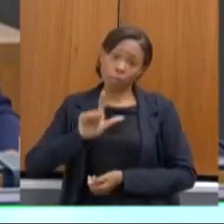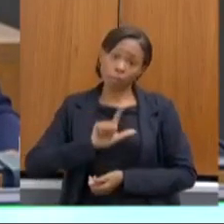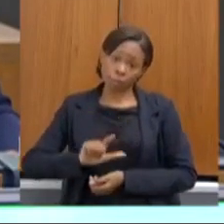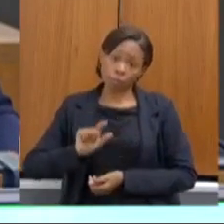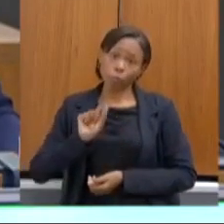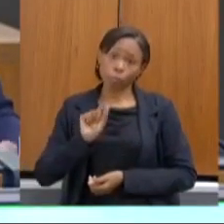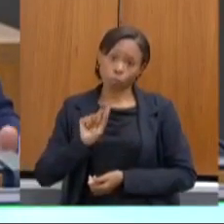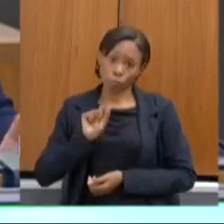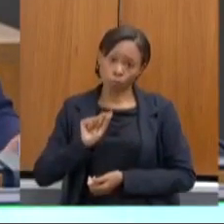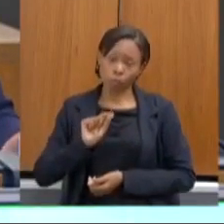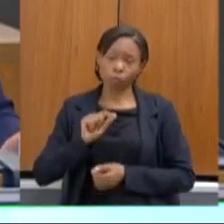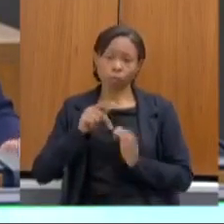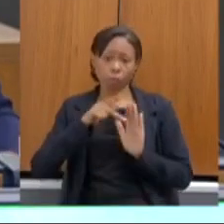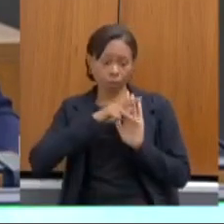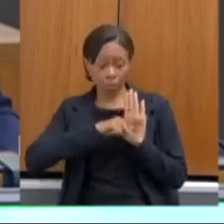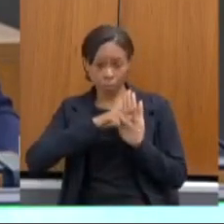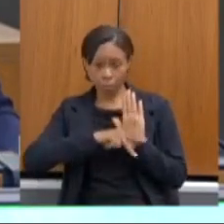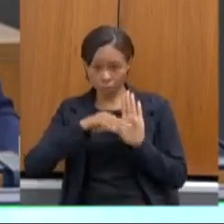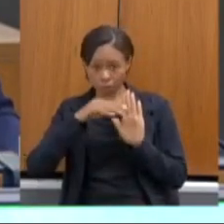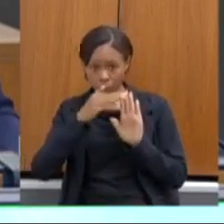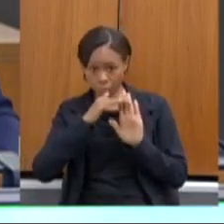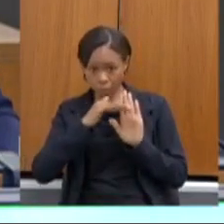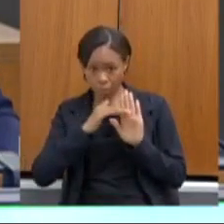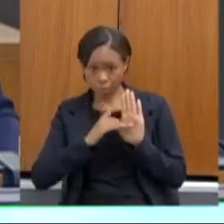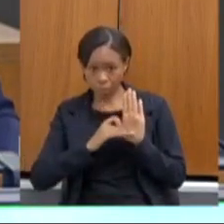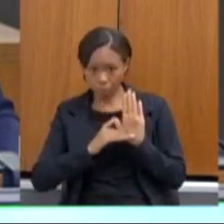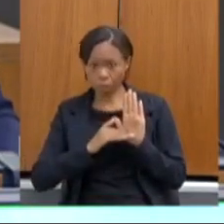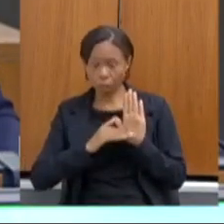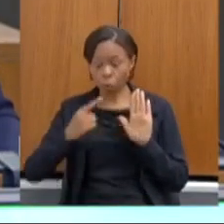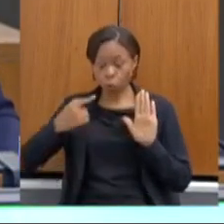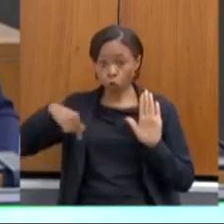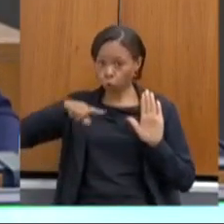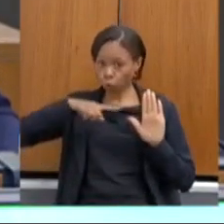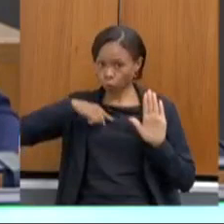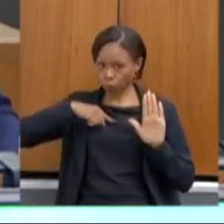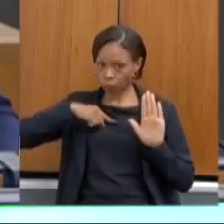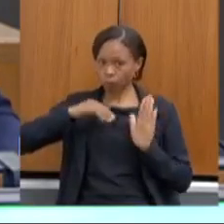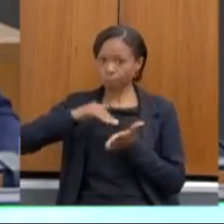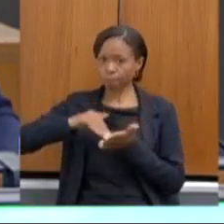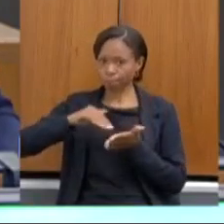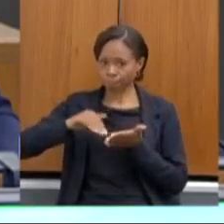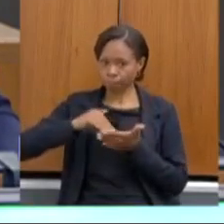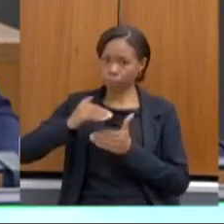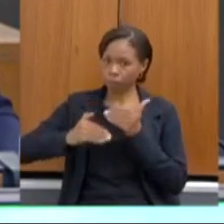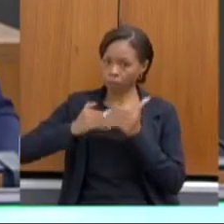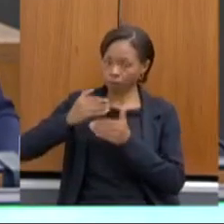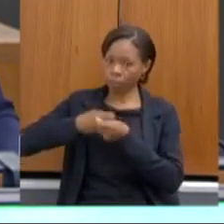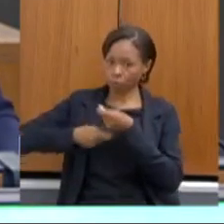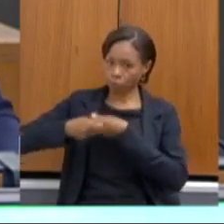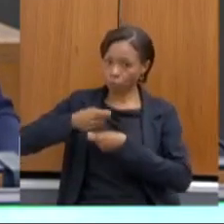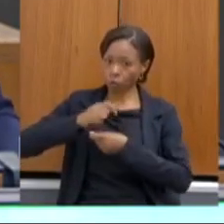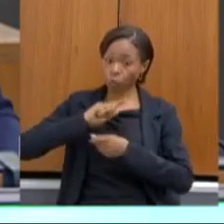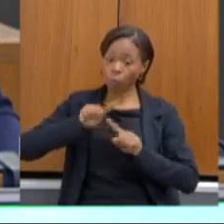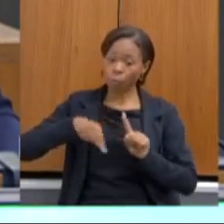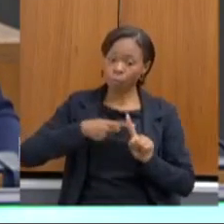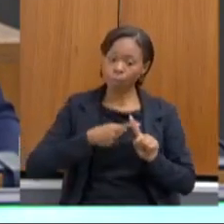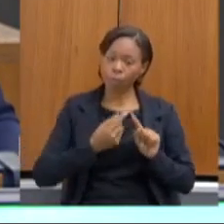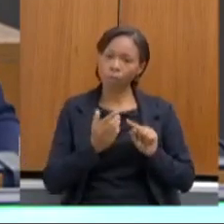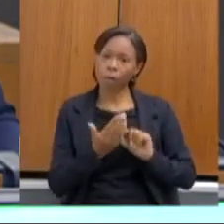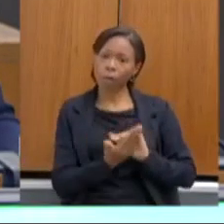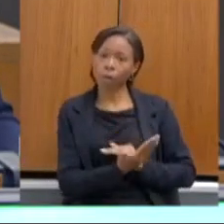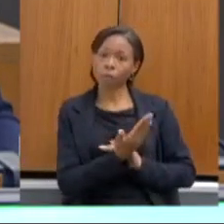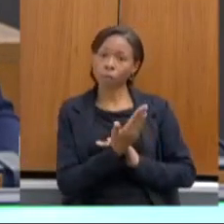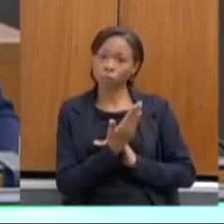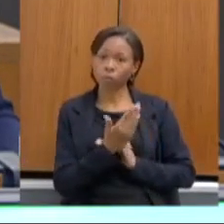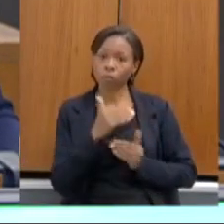programa foi concebido não é por nós a secretaria de desenvolvimento econômico com a colaboração da